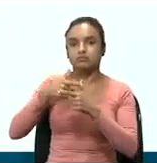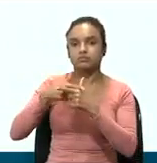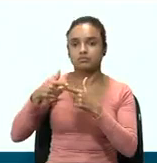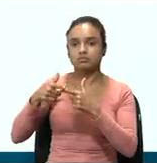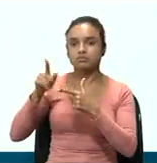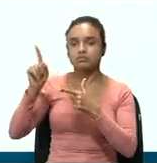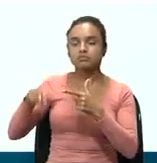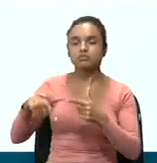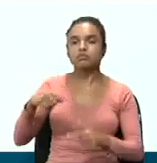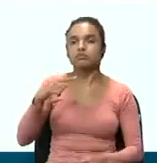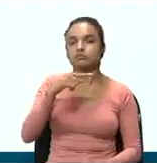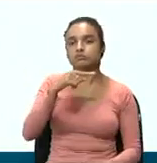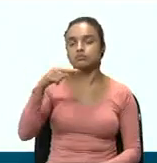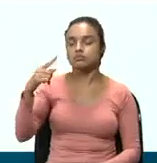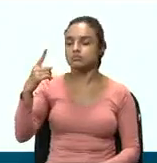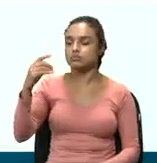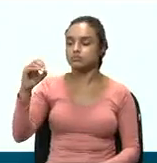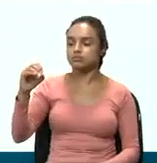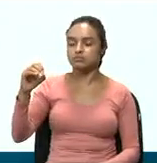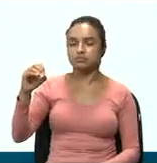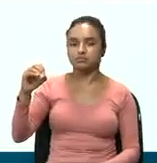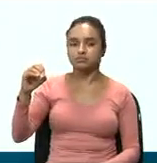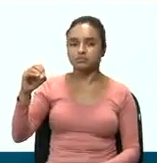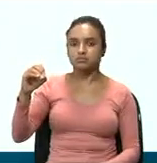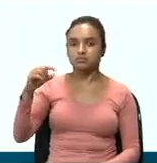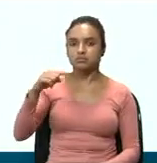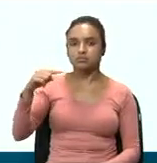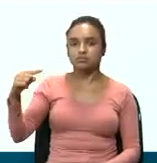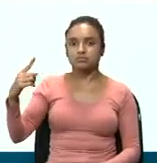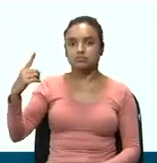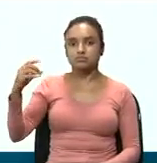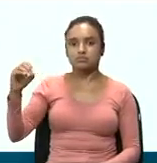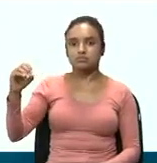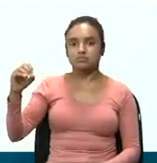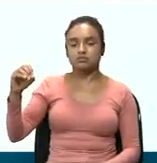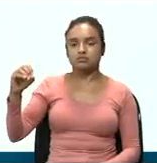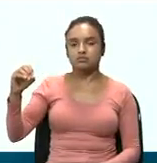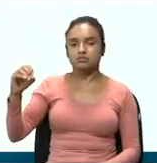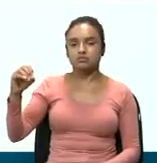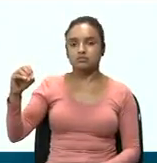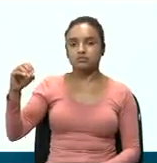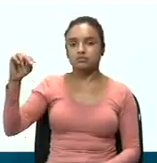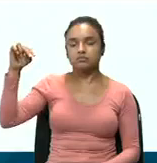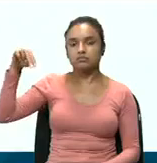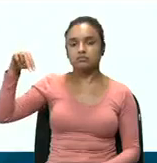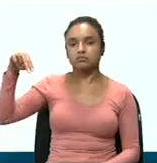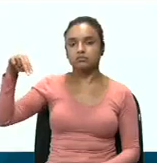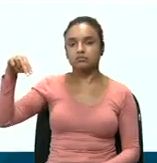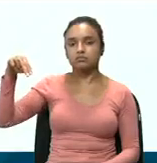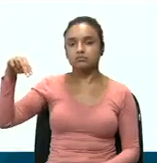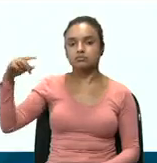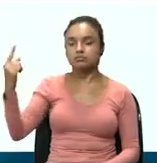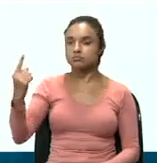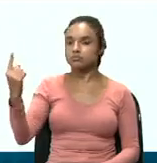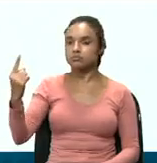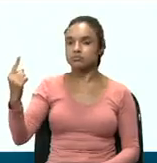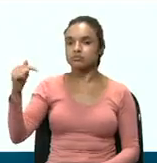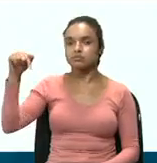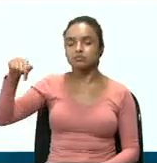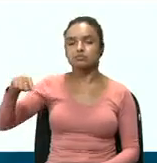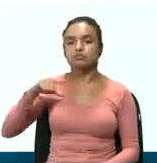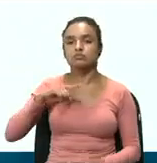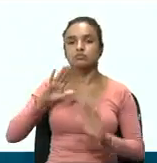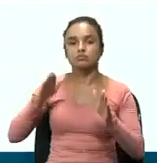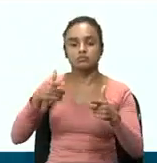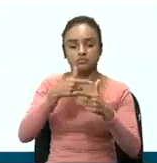o menos 10 elevado a n vezes menos 10 elevado a 1. Esse 10 elevado a n já pode